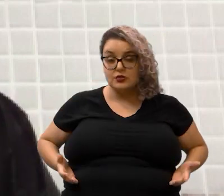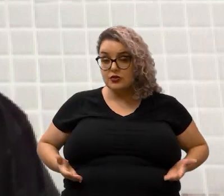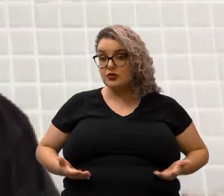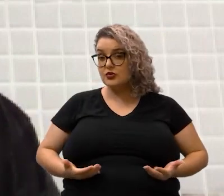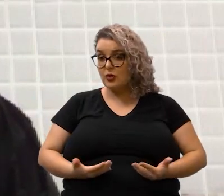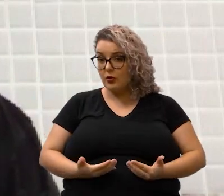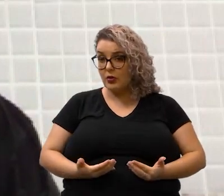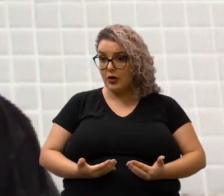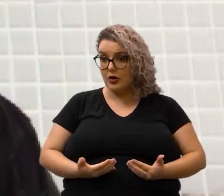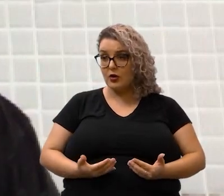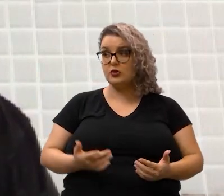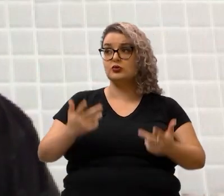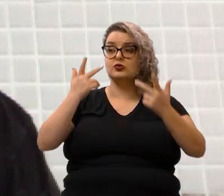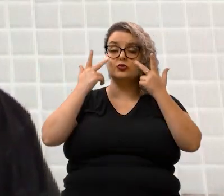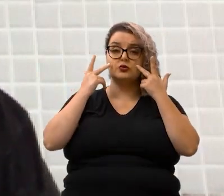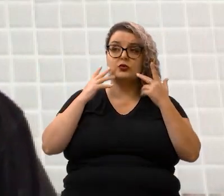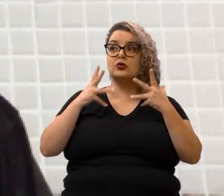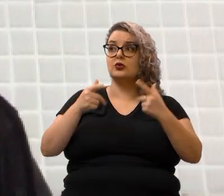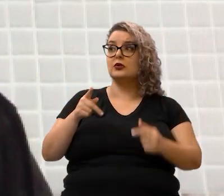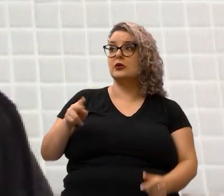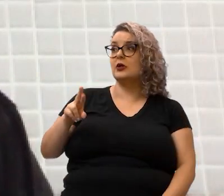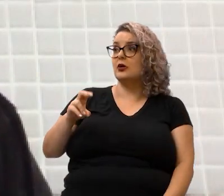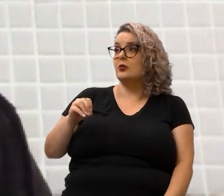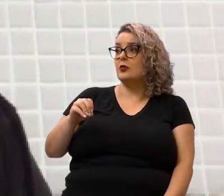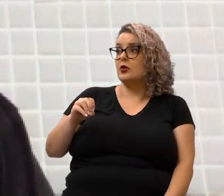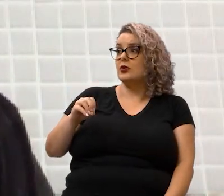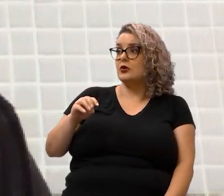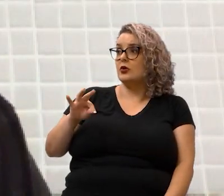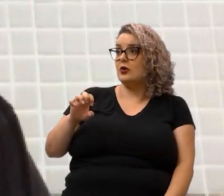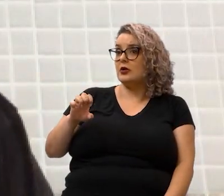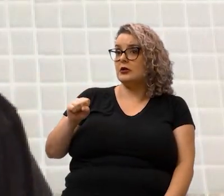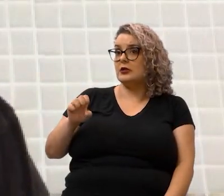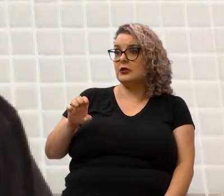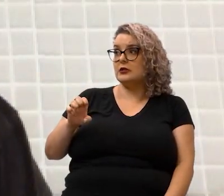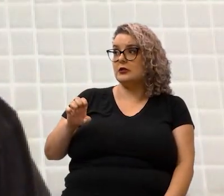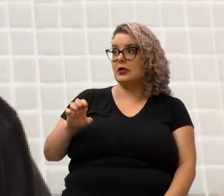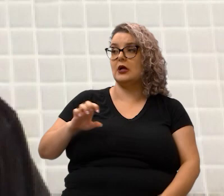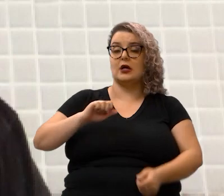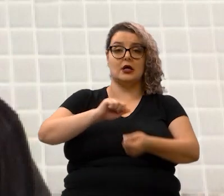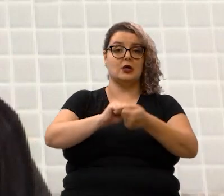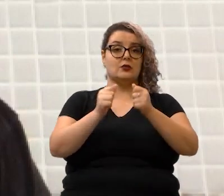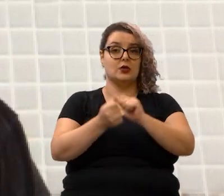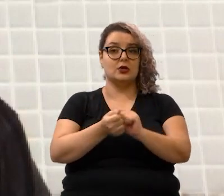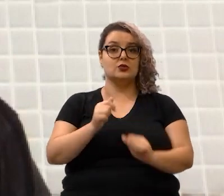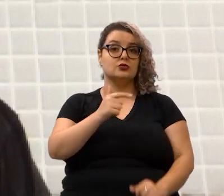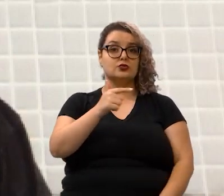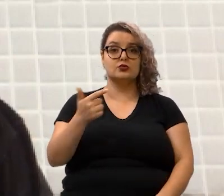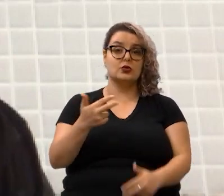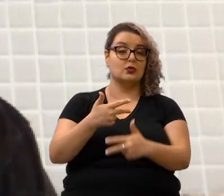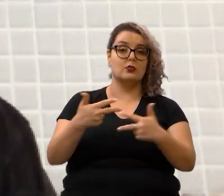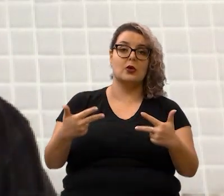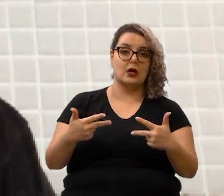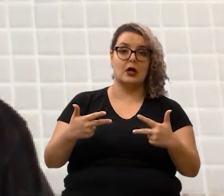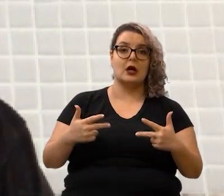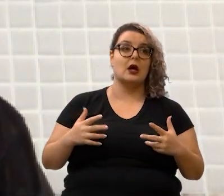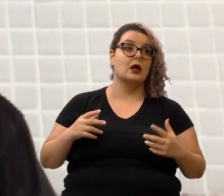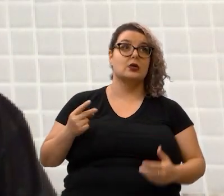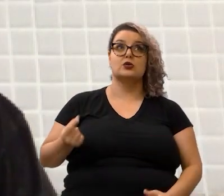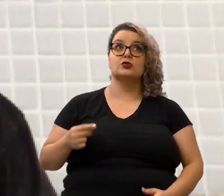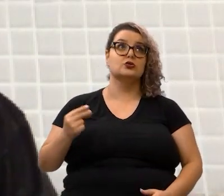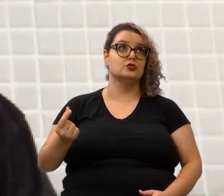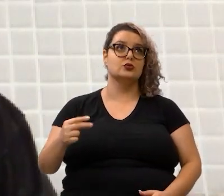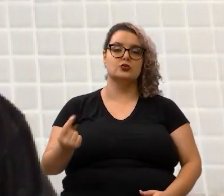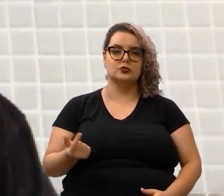quadril. Normalmente, toda prótese é provisória, tá? Não existe uma coisa que dure para